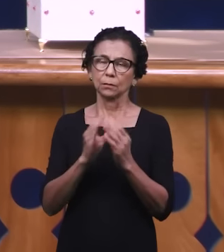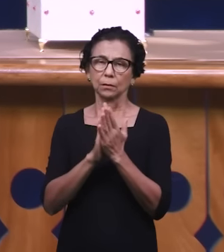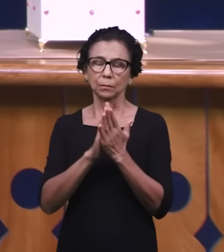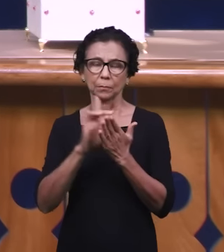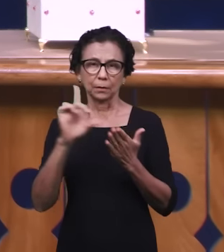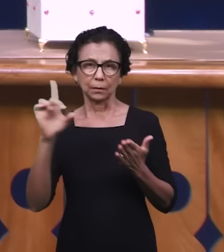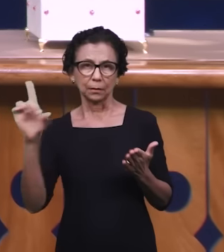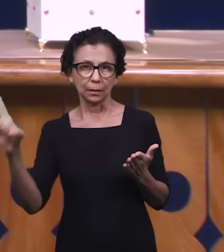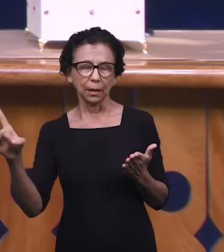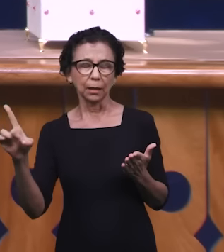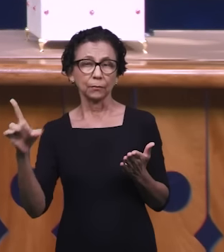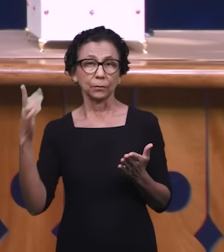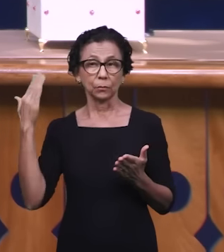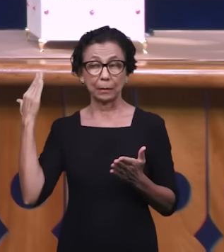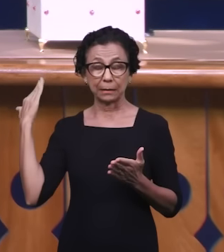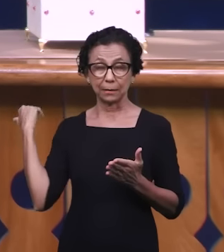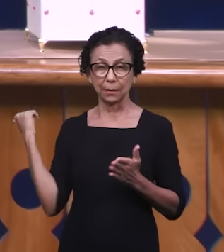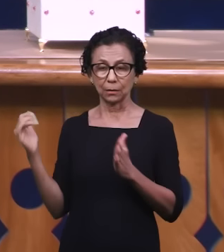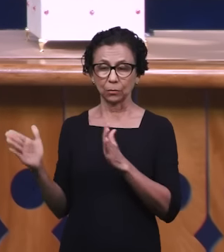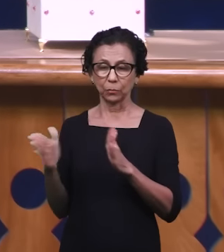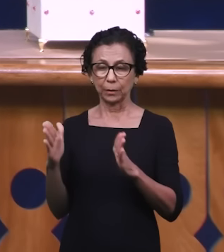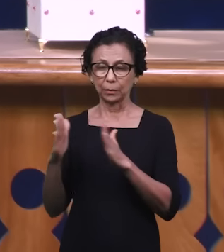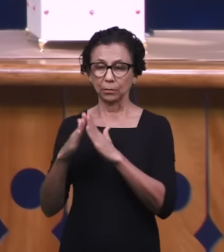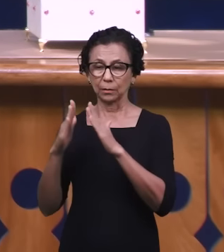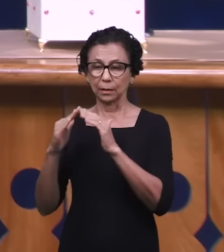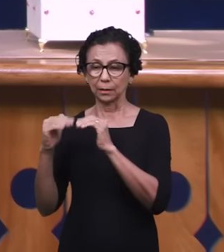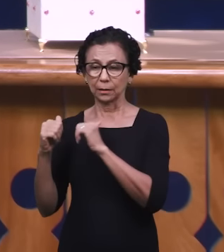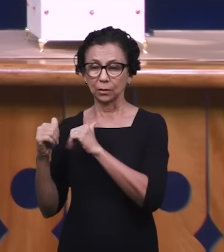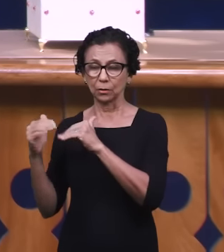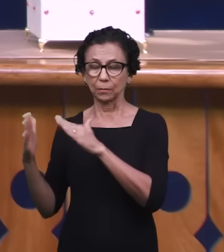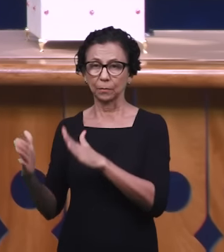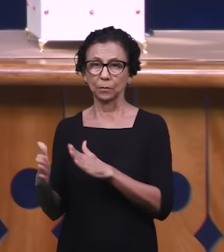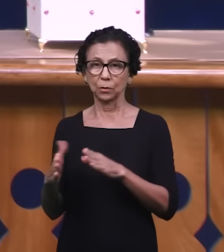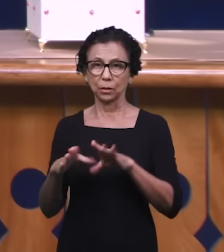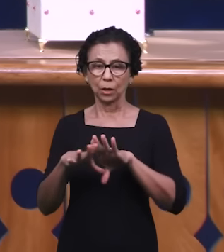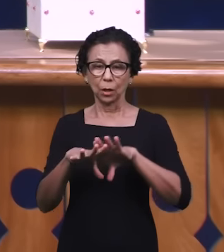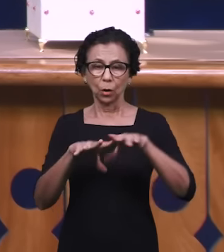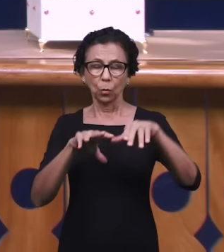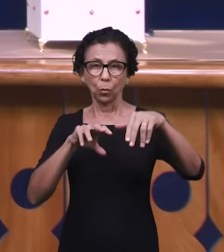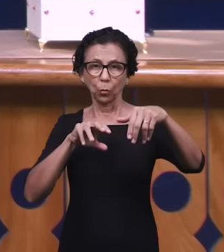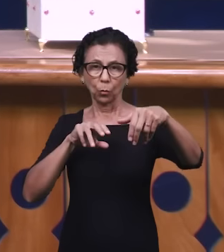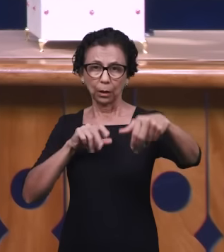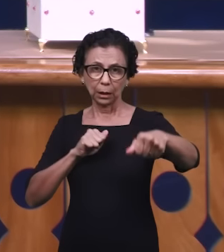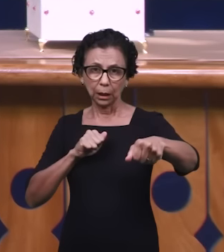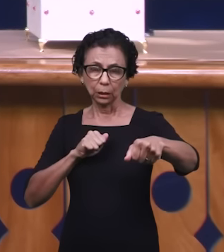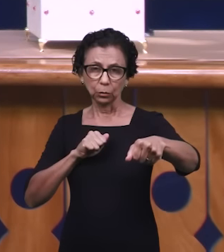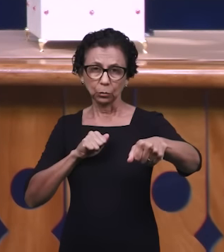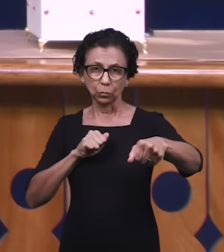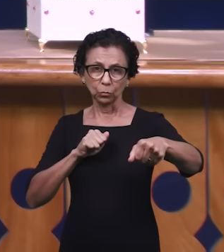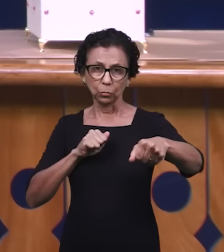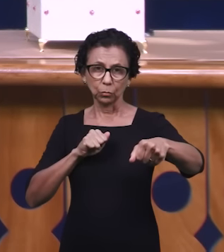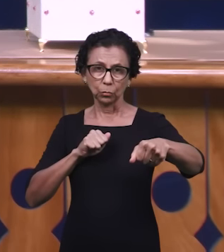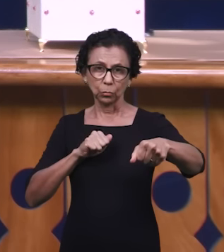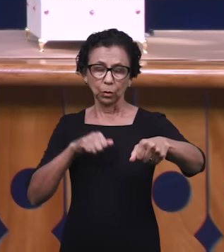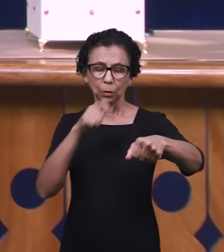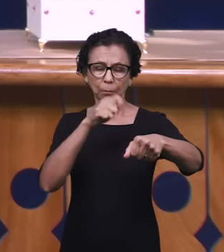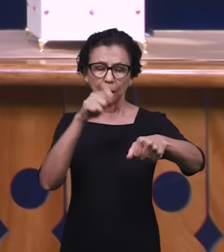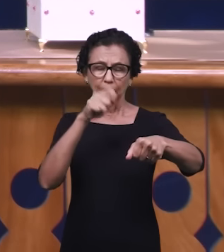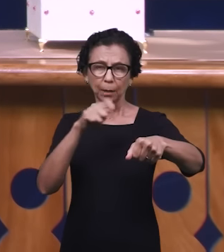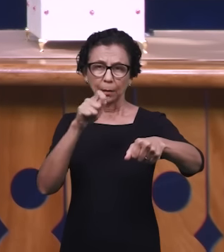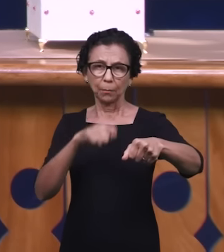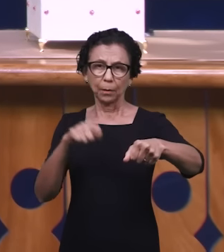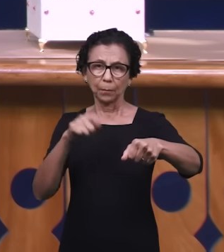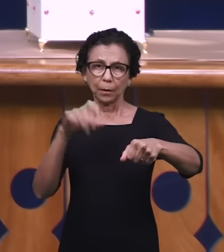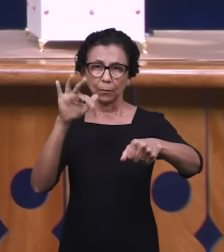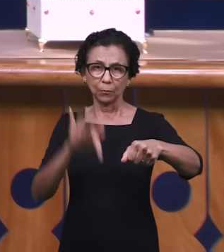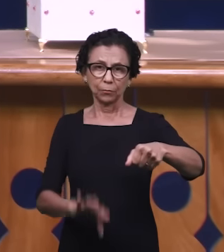no tempo da igreja primitiva, né, o cânon ainda não havia sido estabelecido. existia o Velho Testamento. No primeiro século, o